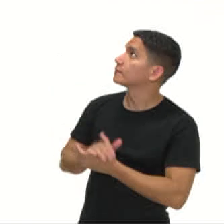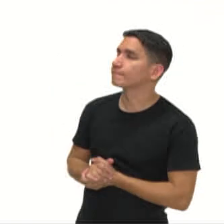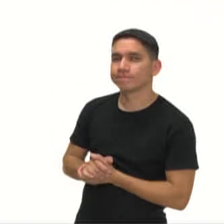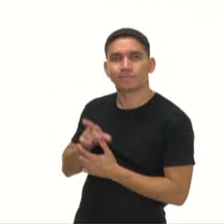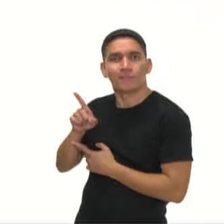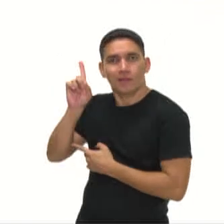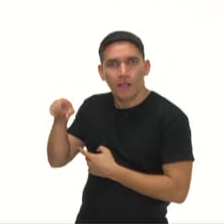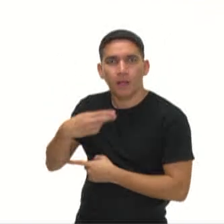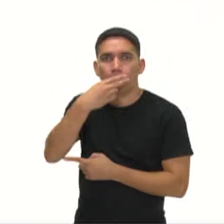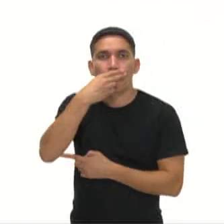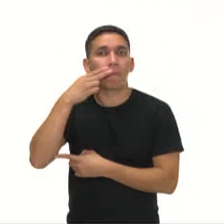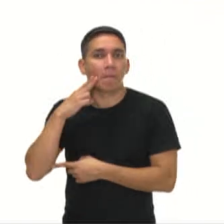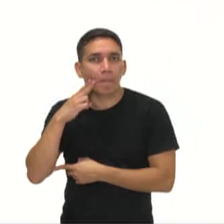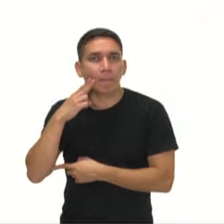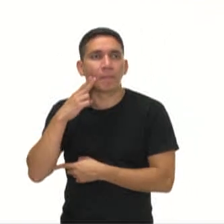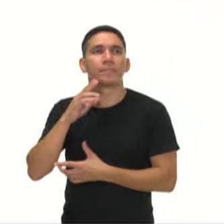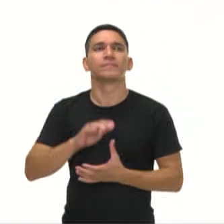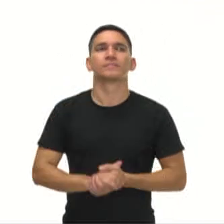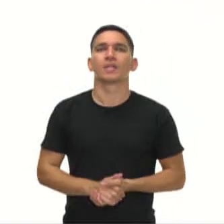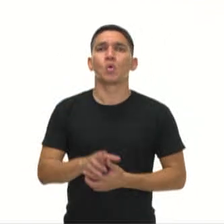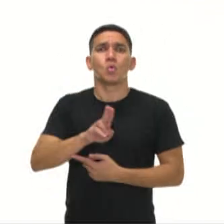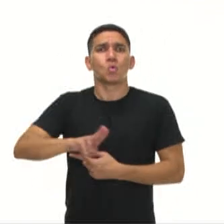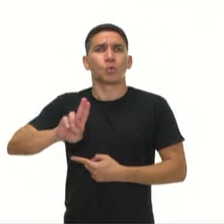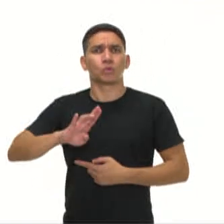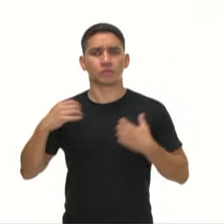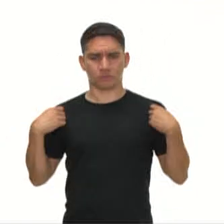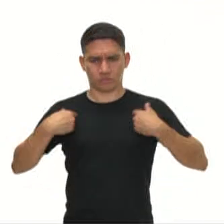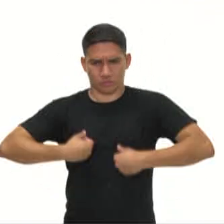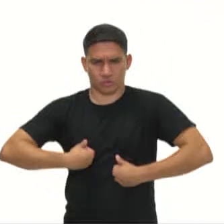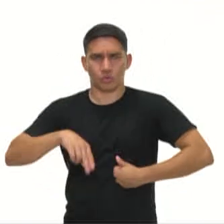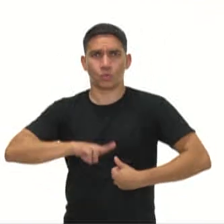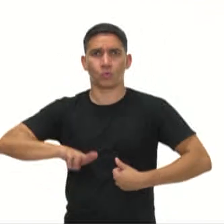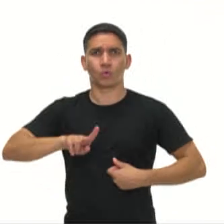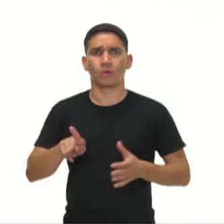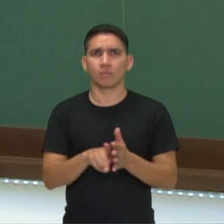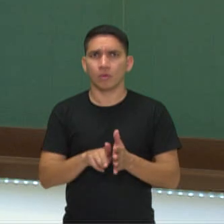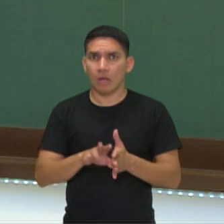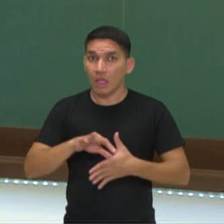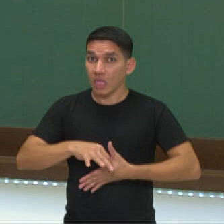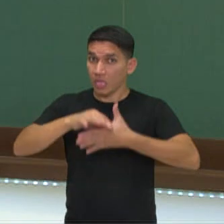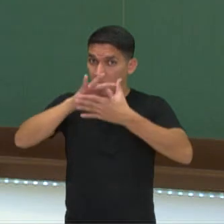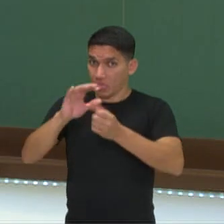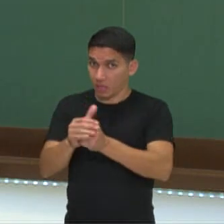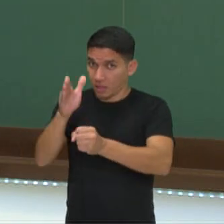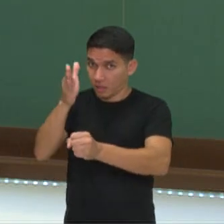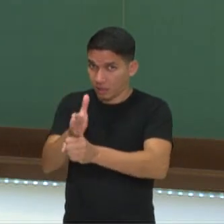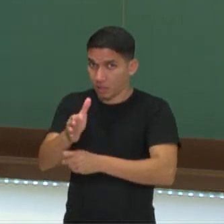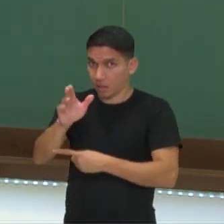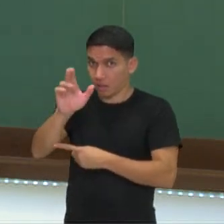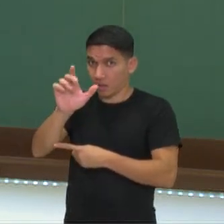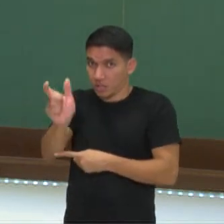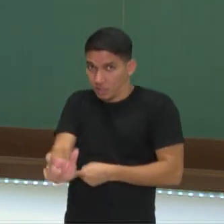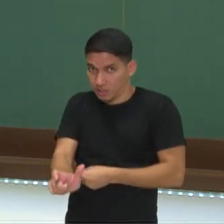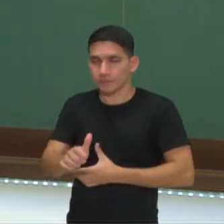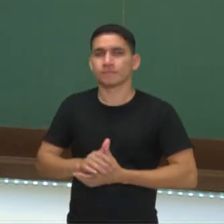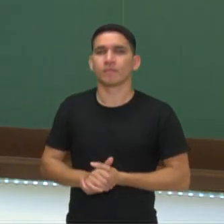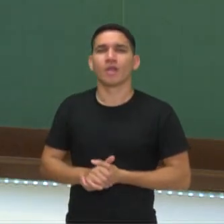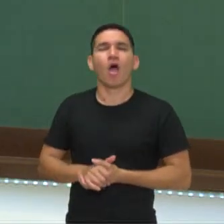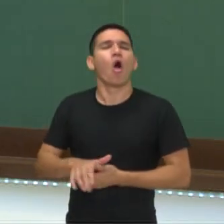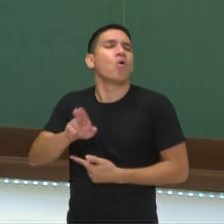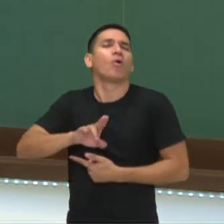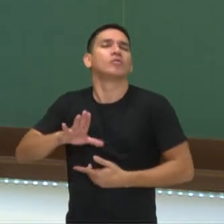do Benito Mussolini em uniforme militar italiano, o líder do fascismo italiano, usando